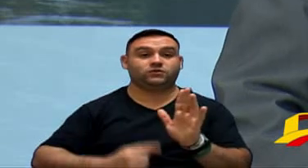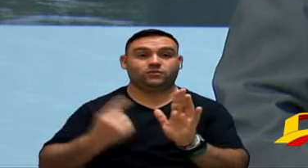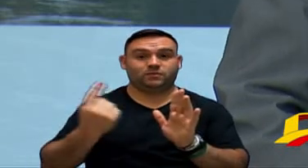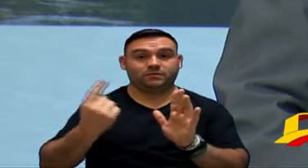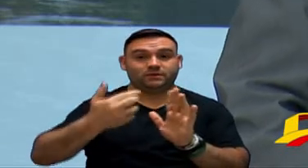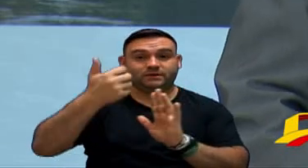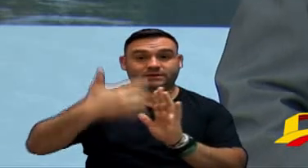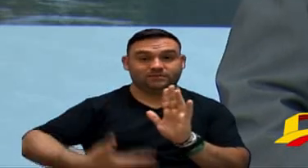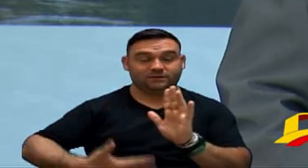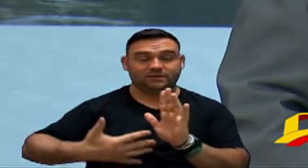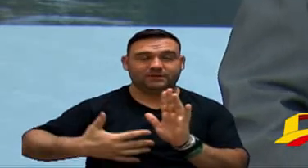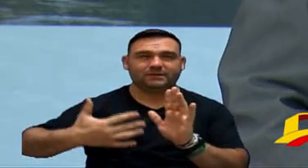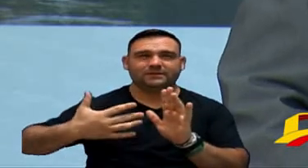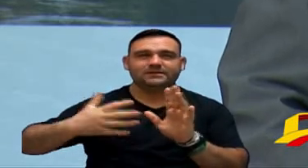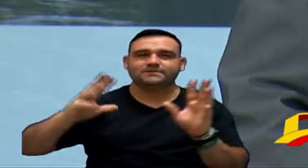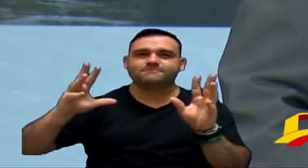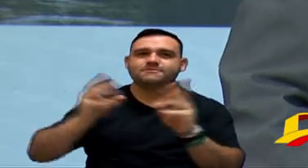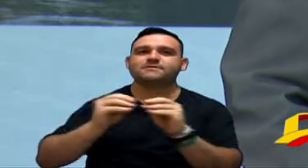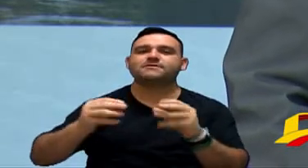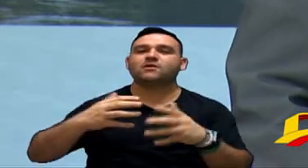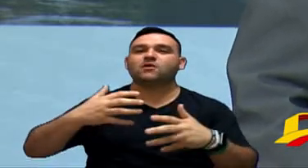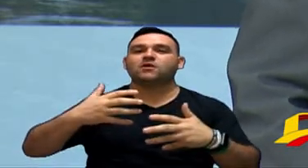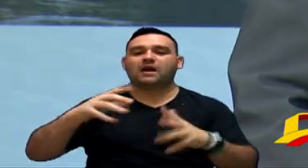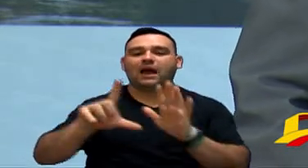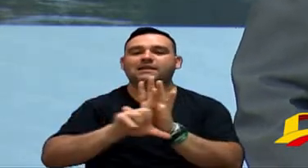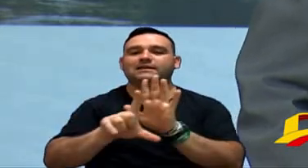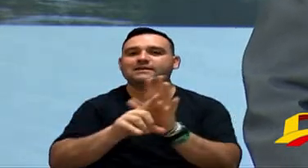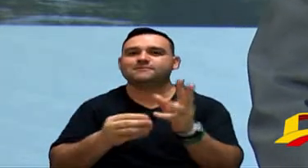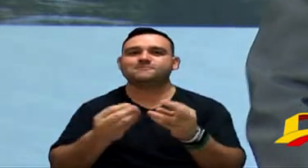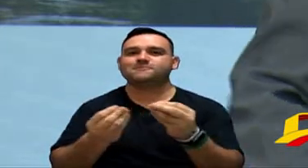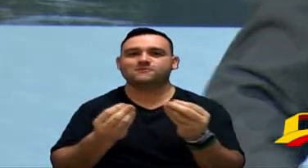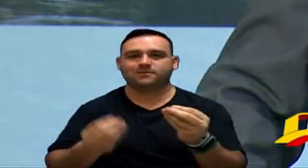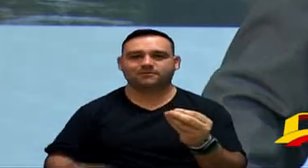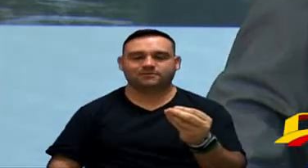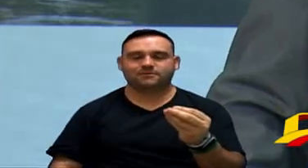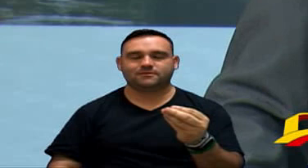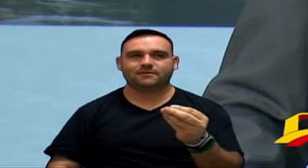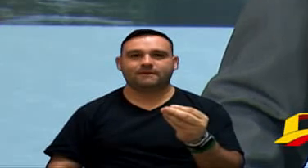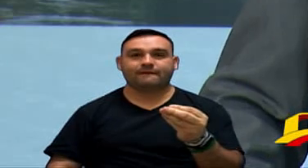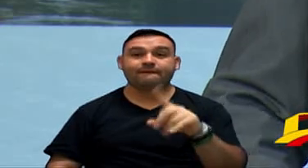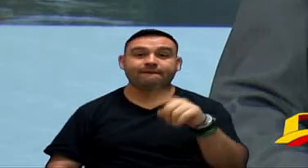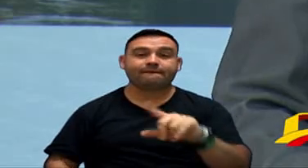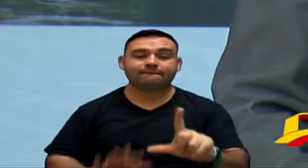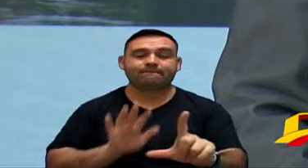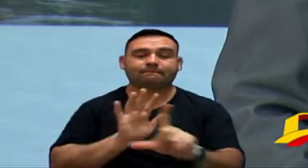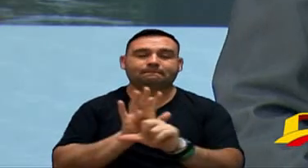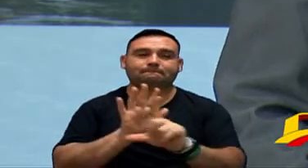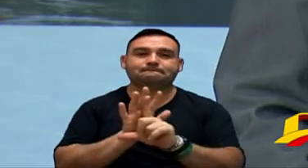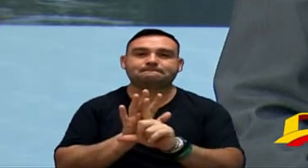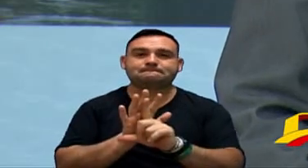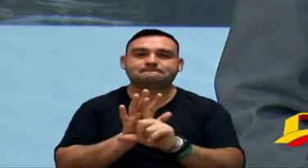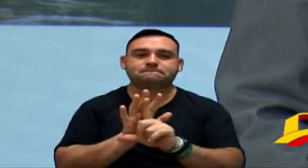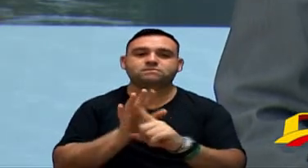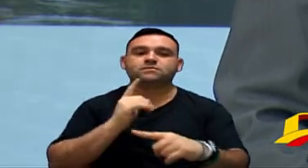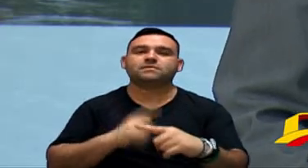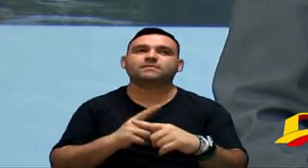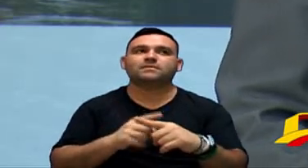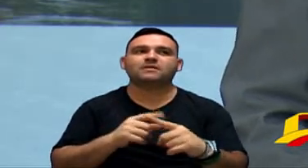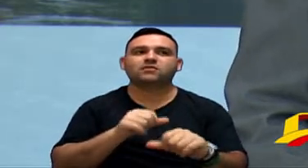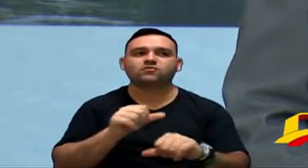já sintetiza o espírito da Lei na verdade é uma lei que